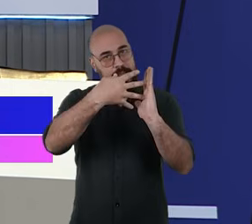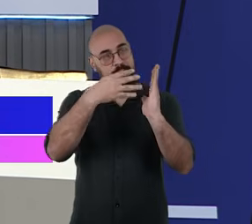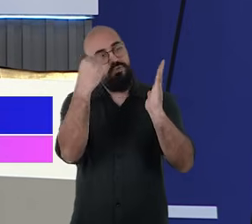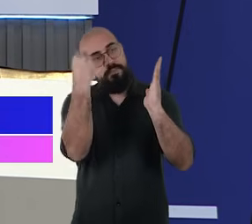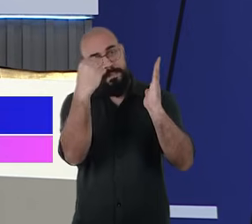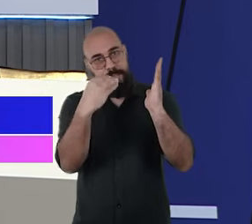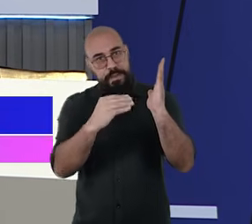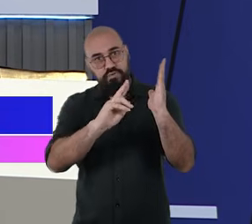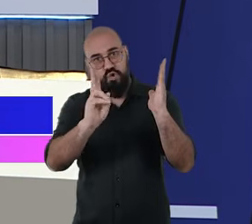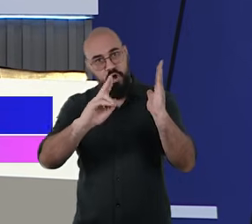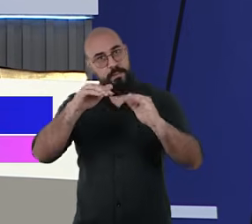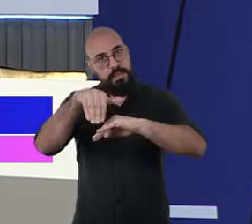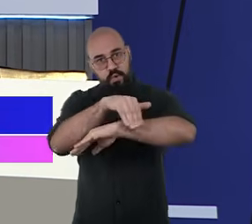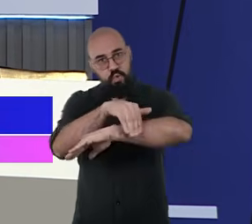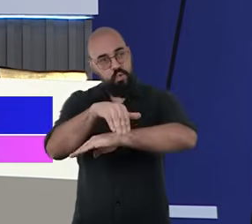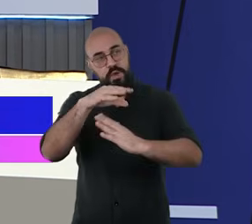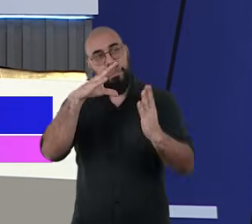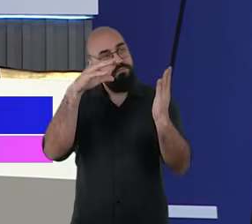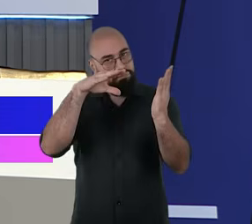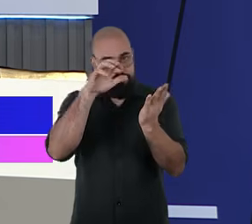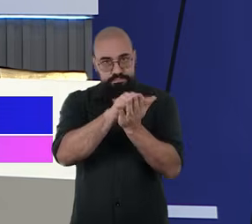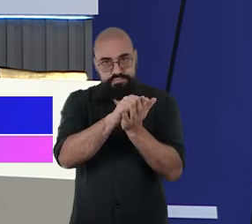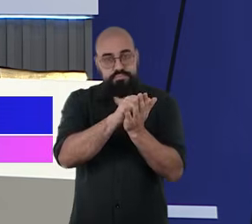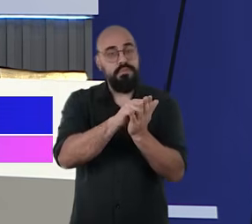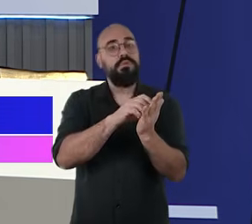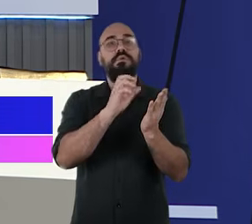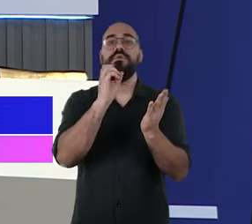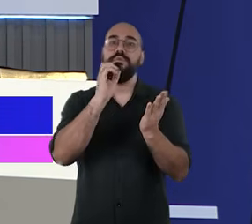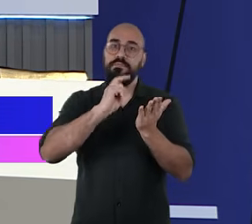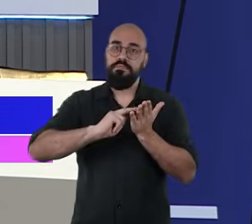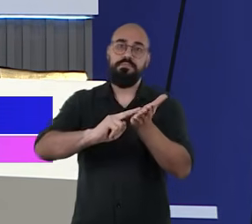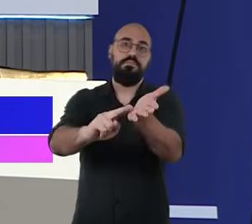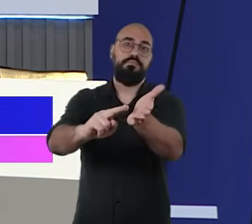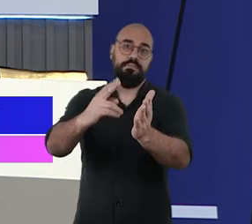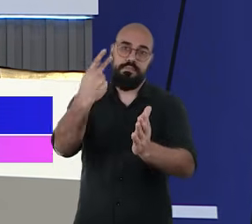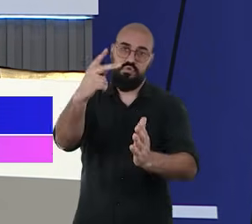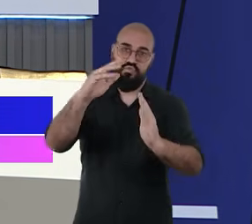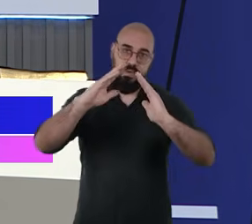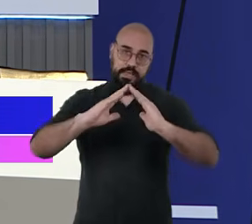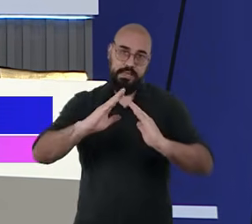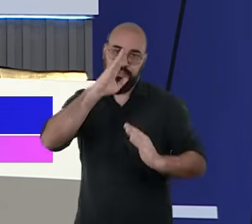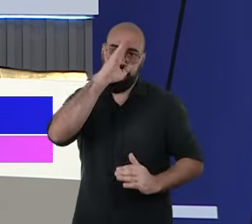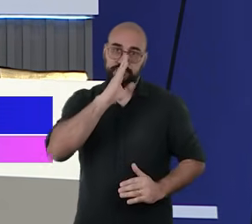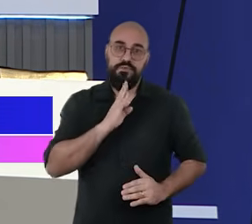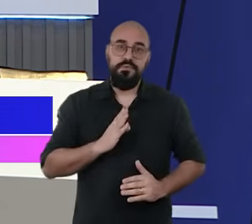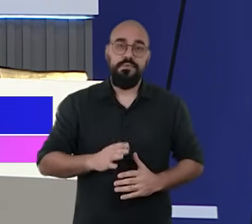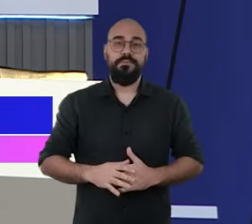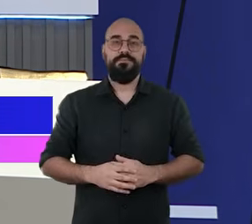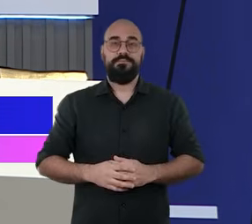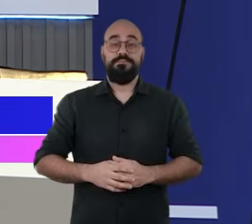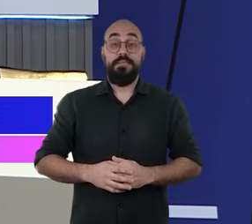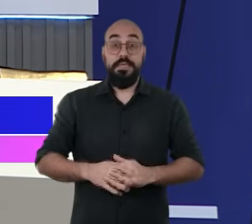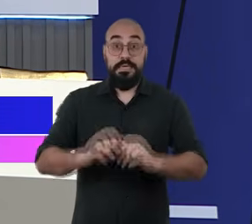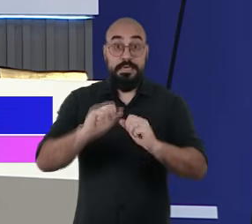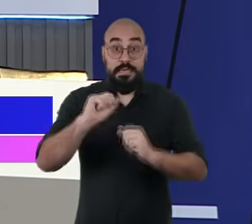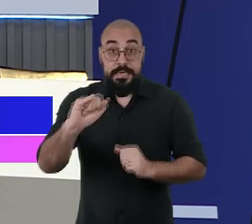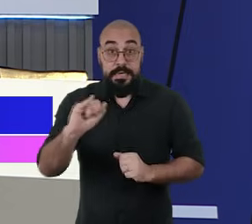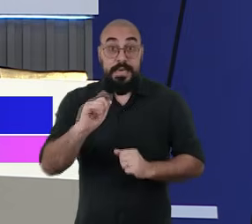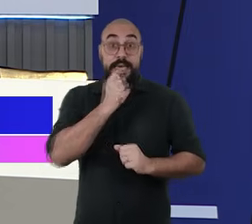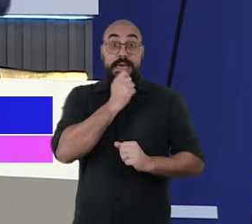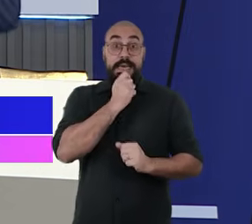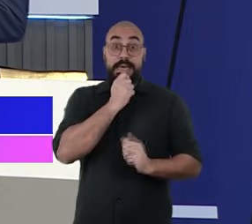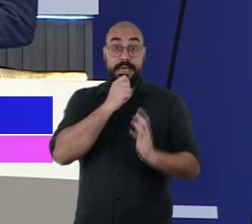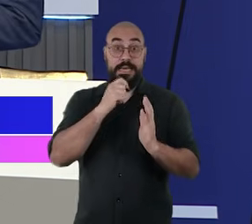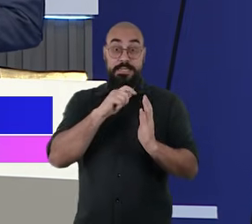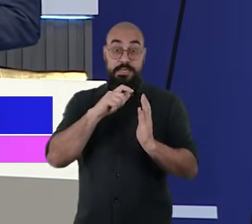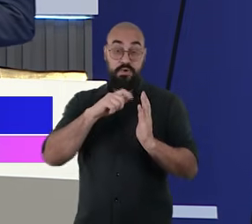vamos mandar gratuitamente esse material aí para sua casa, tá bom? Segunda coisa que eu quero lhe dizer, é que se você ainda não